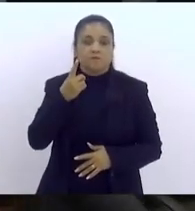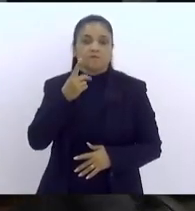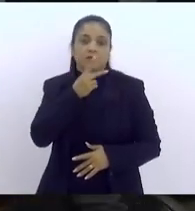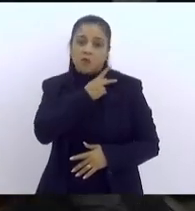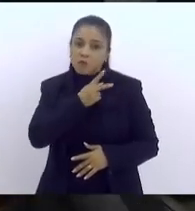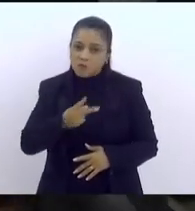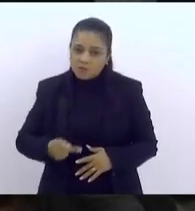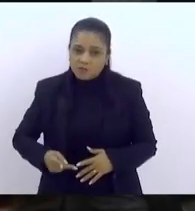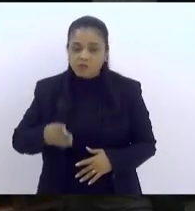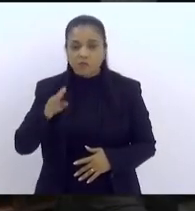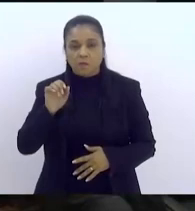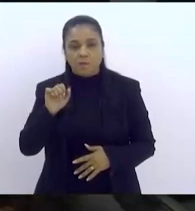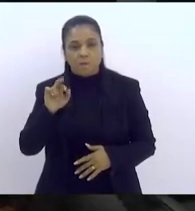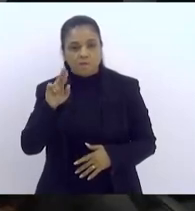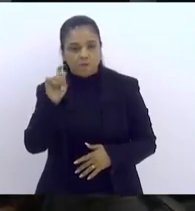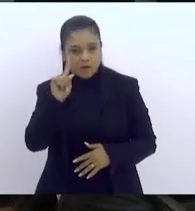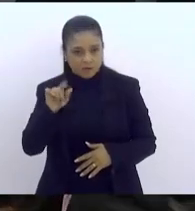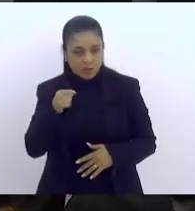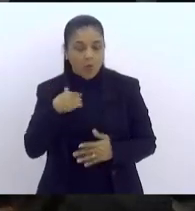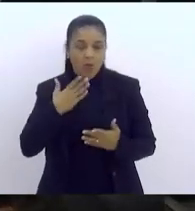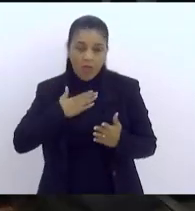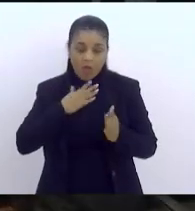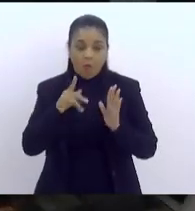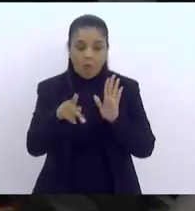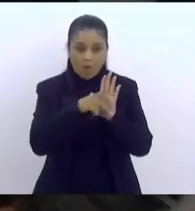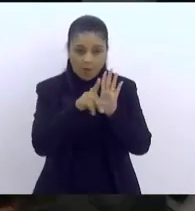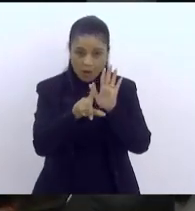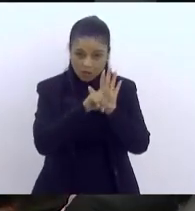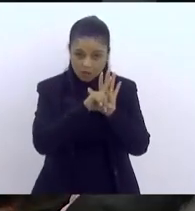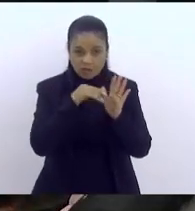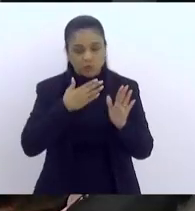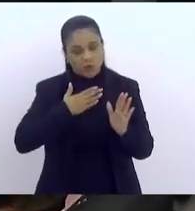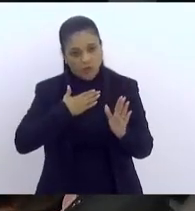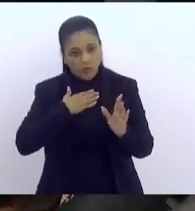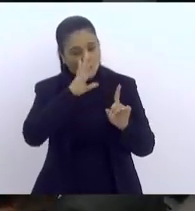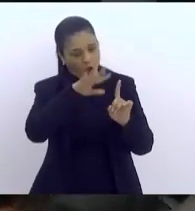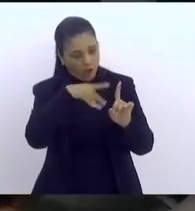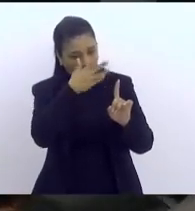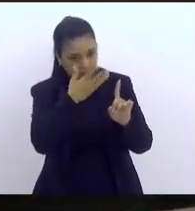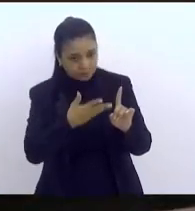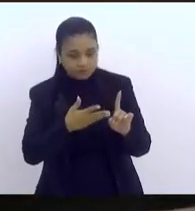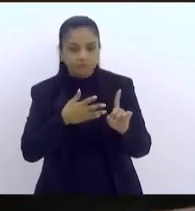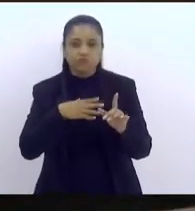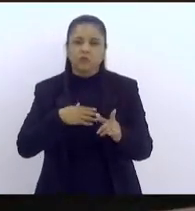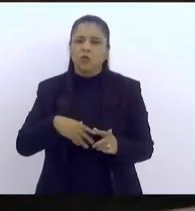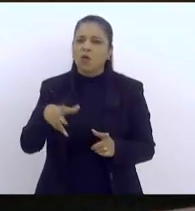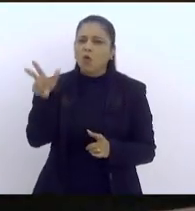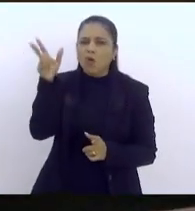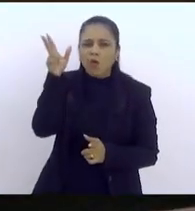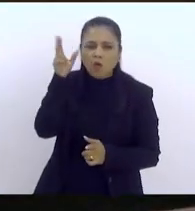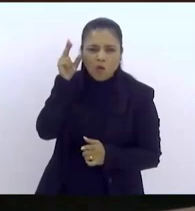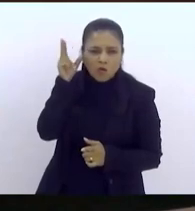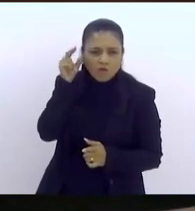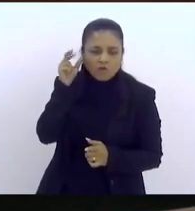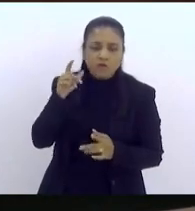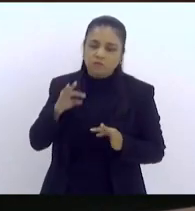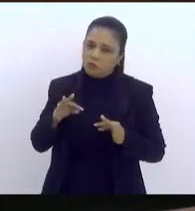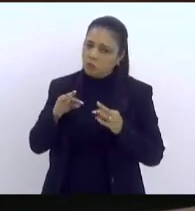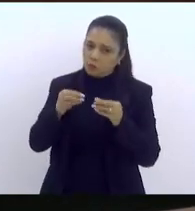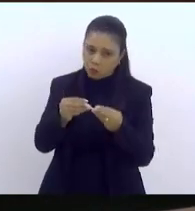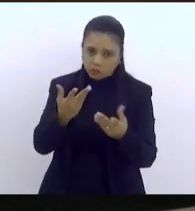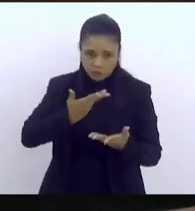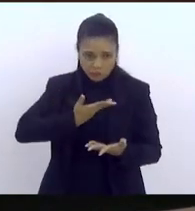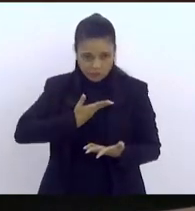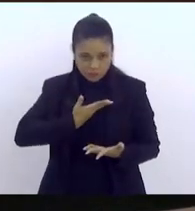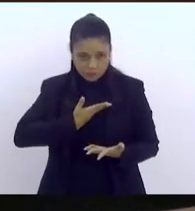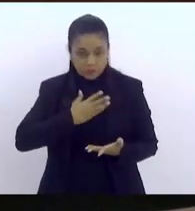sou proponente desse projeto, ouvi atentamente a exposição, queria